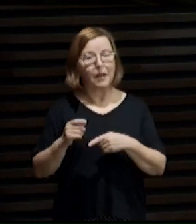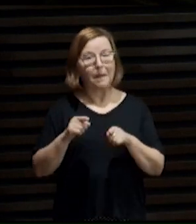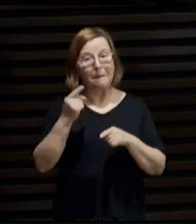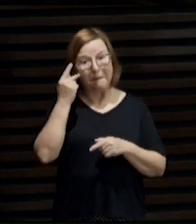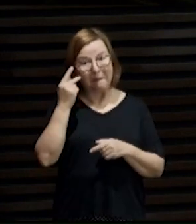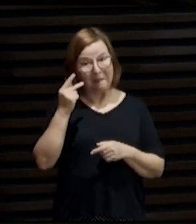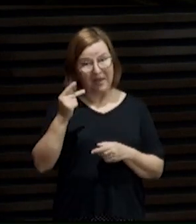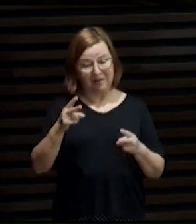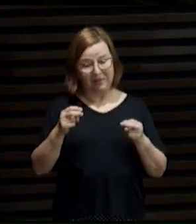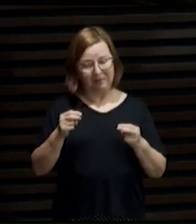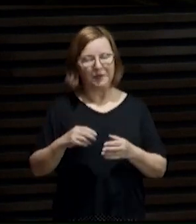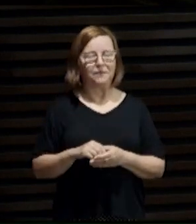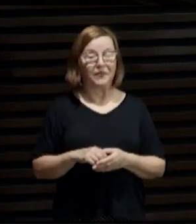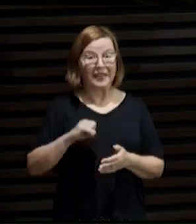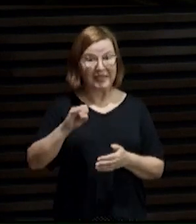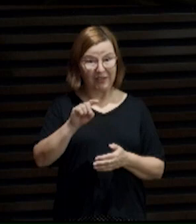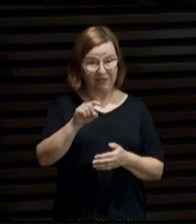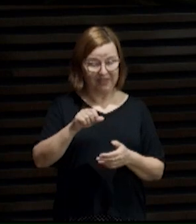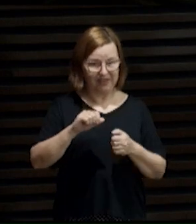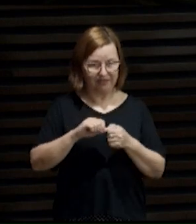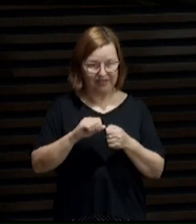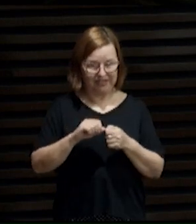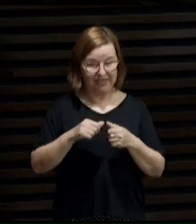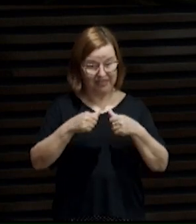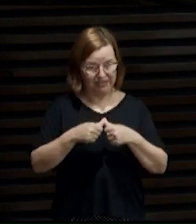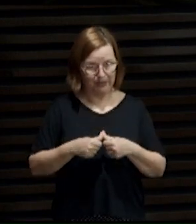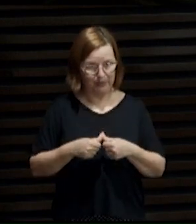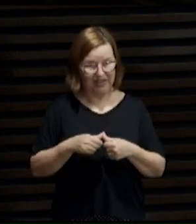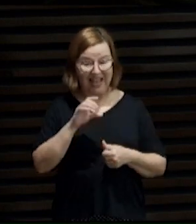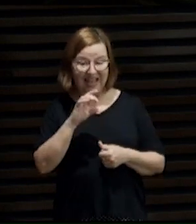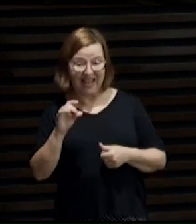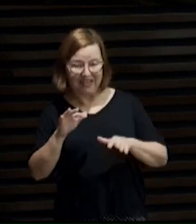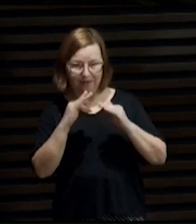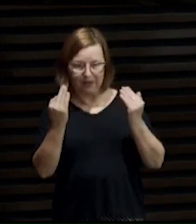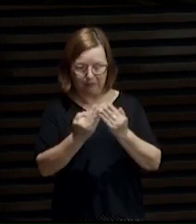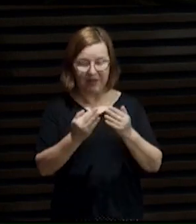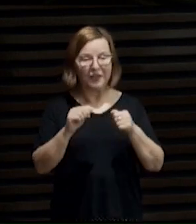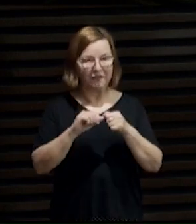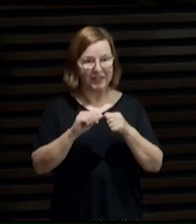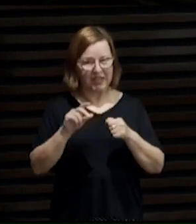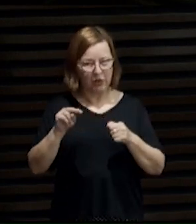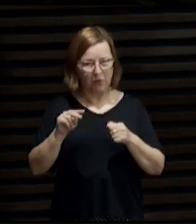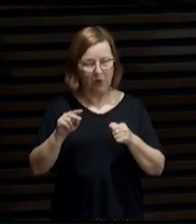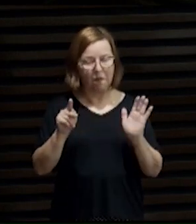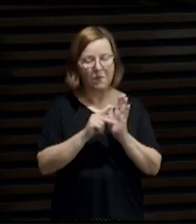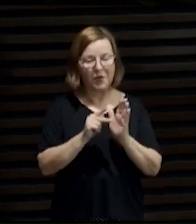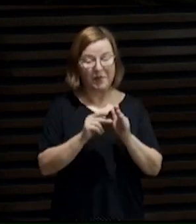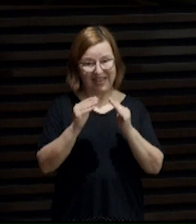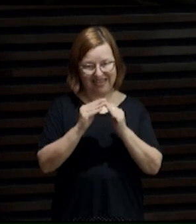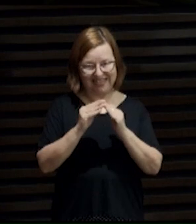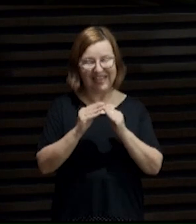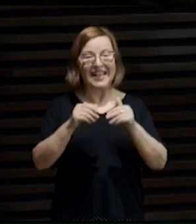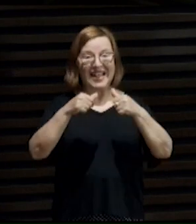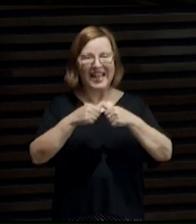Mas se você fizer isso na tua casa, se cada família desta igreja fizer isso na sua própria casa, esta será